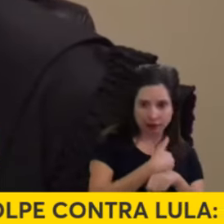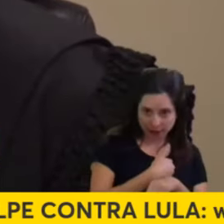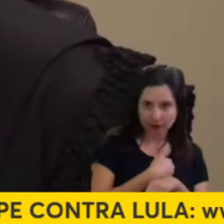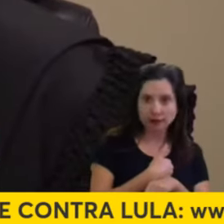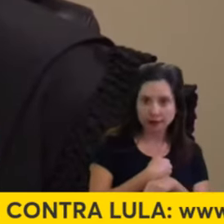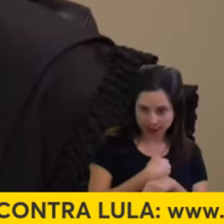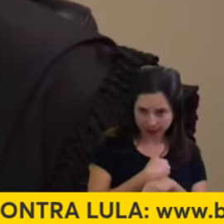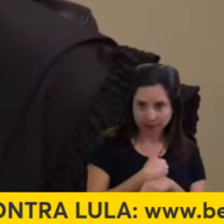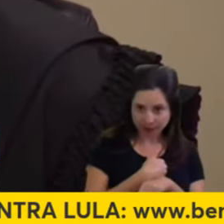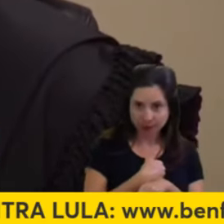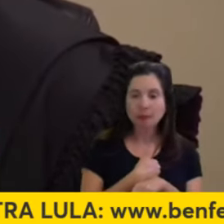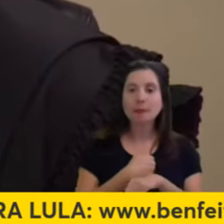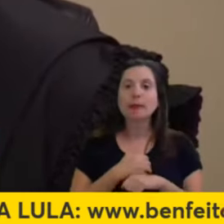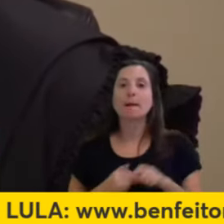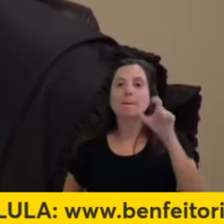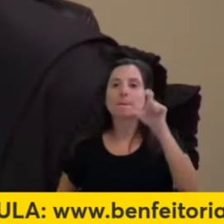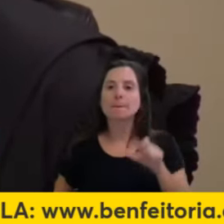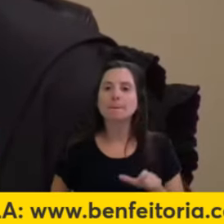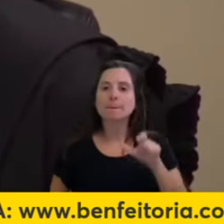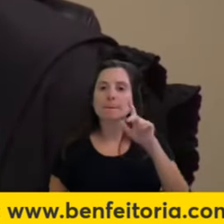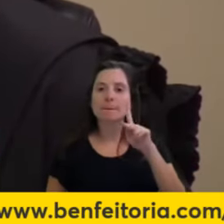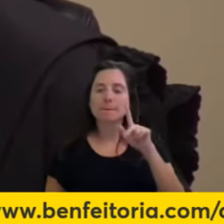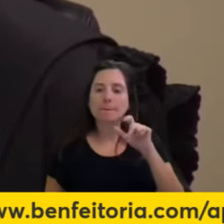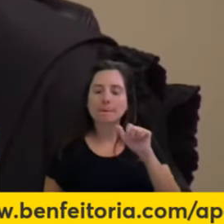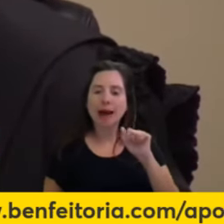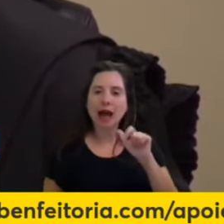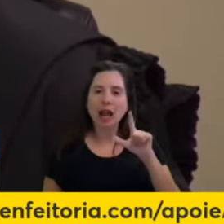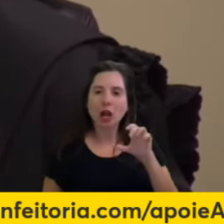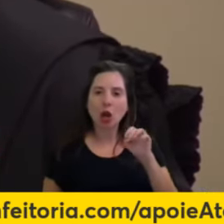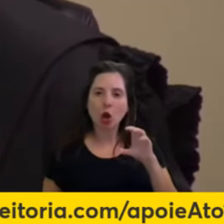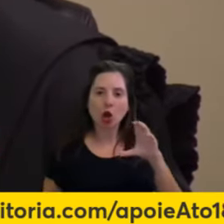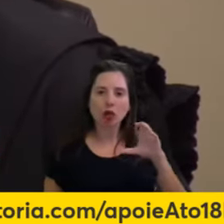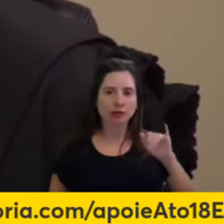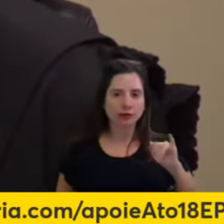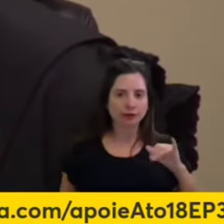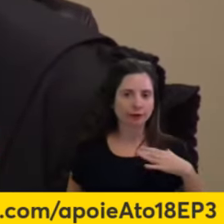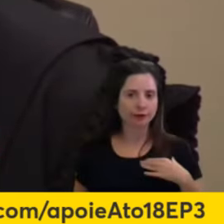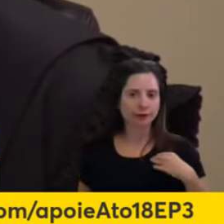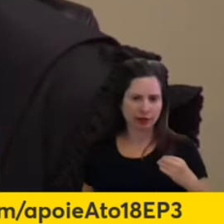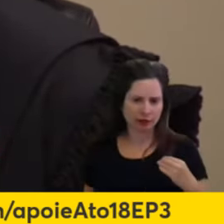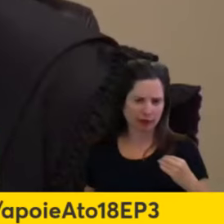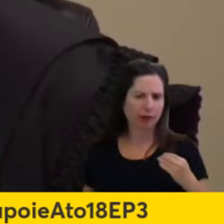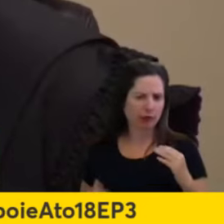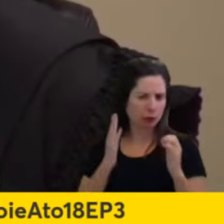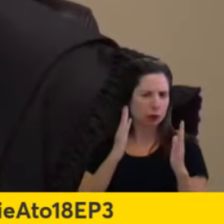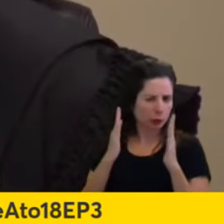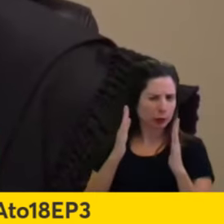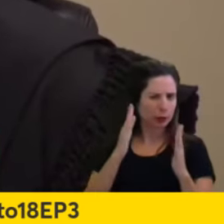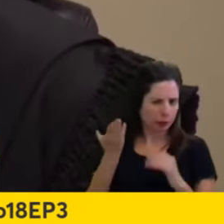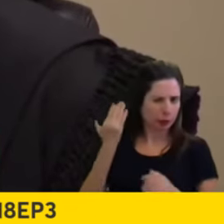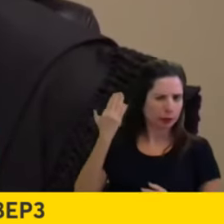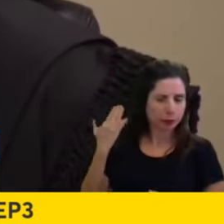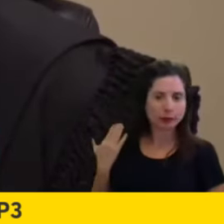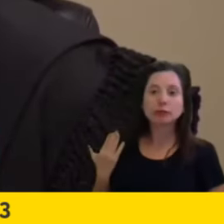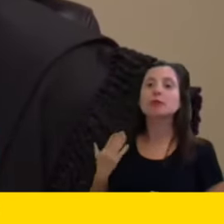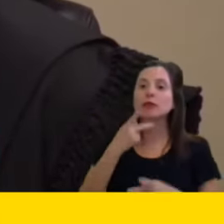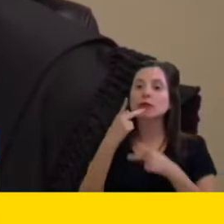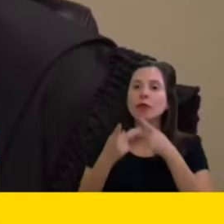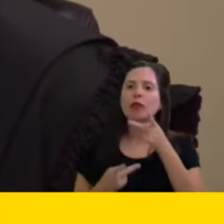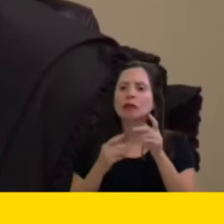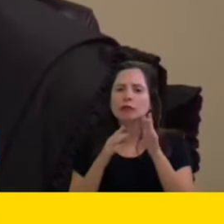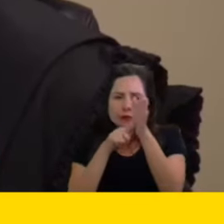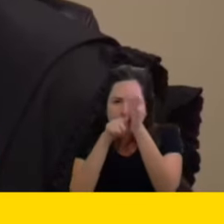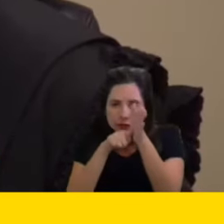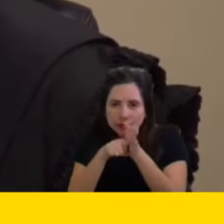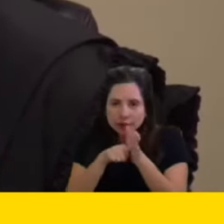Antonio palosi filho cuja narrativa buscava incriminar o ex-presidente na época também não se apreciará o fato do investigado Sérgio